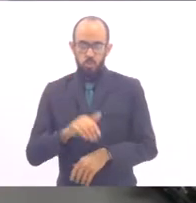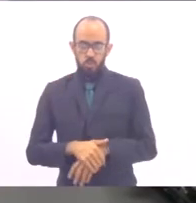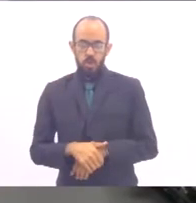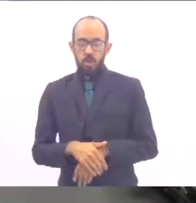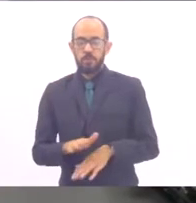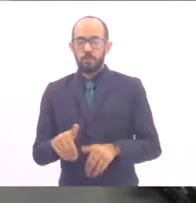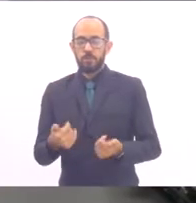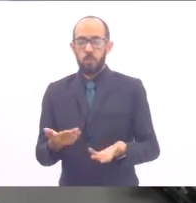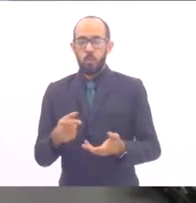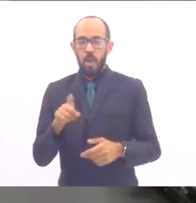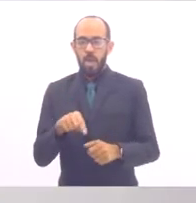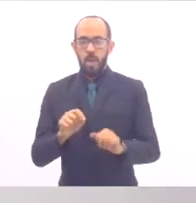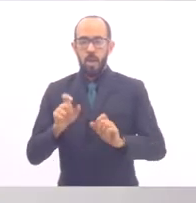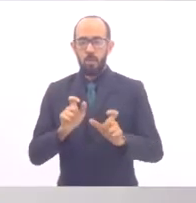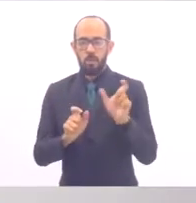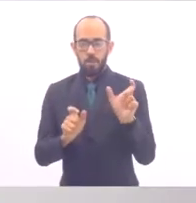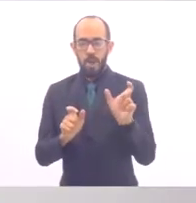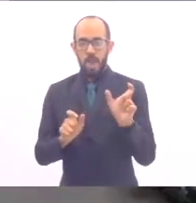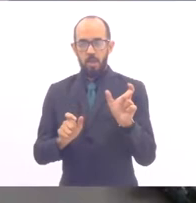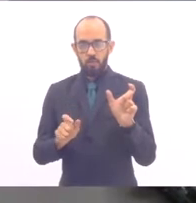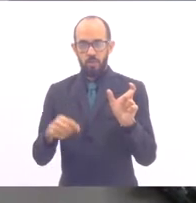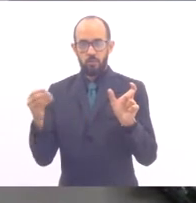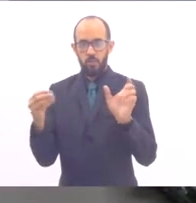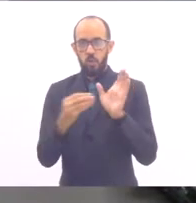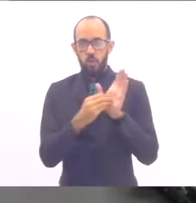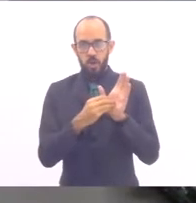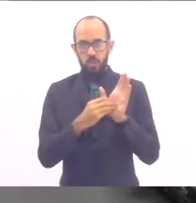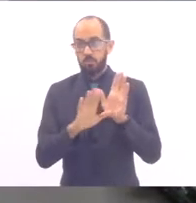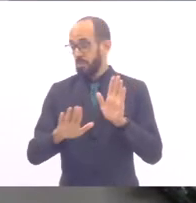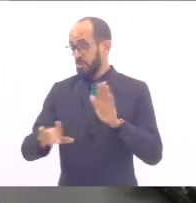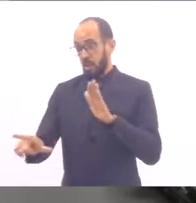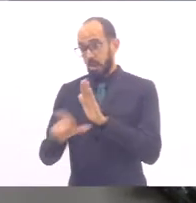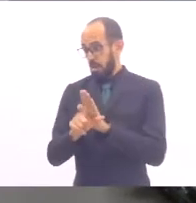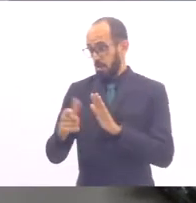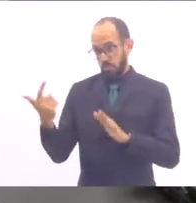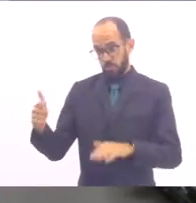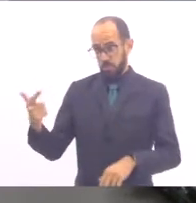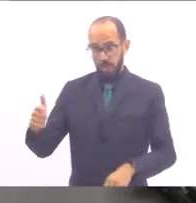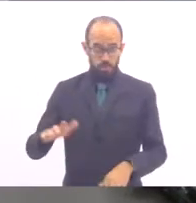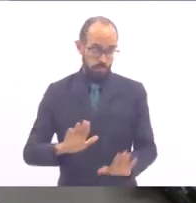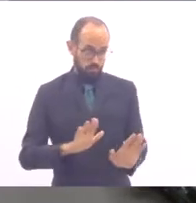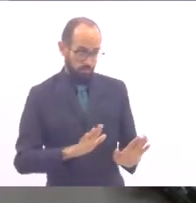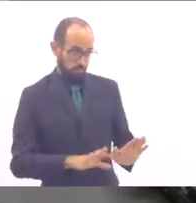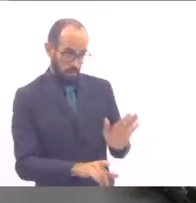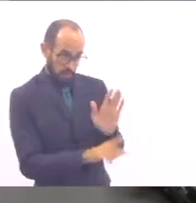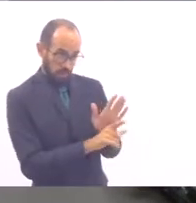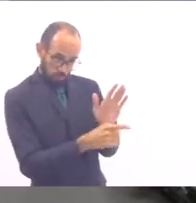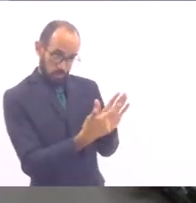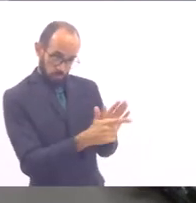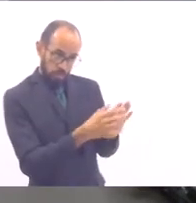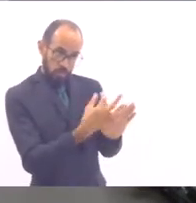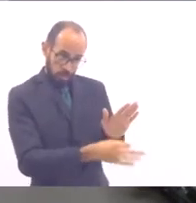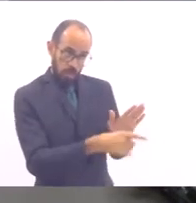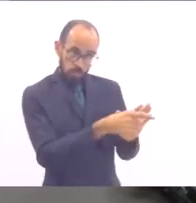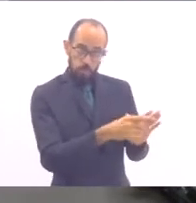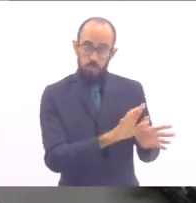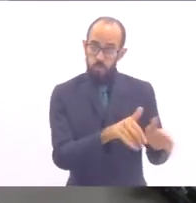foi amplamente colocado. E que não estava na lei, diga-se de passagem. Exato. Então, ou seja, não se apegaram nas brechas, como